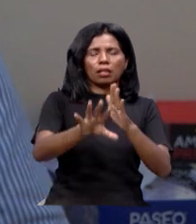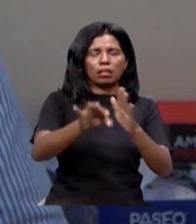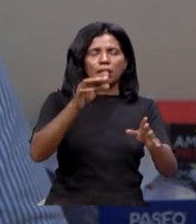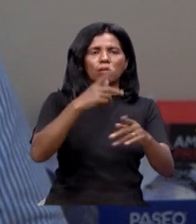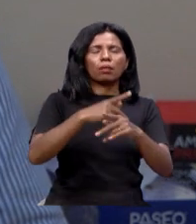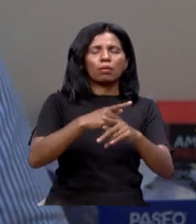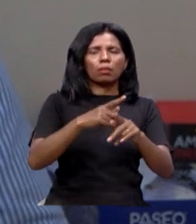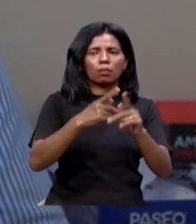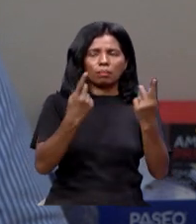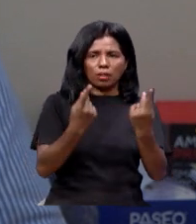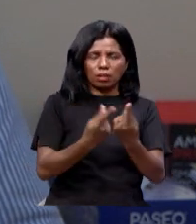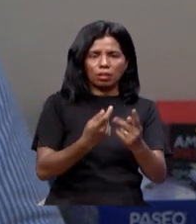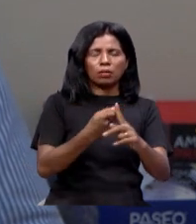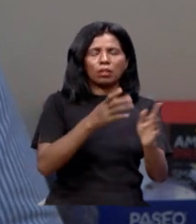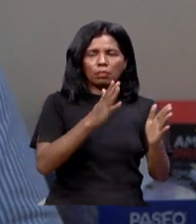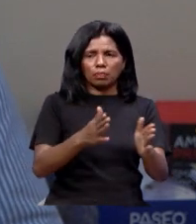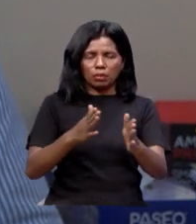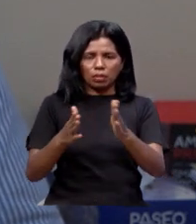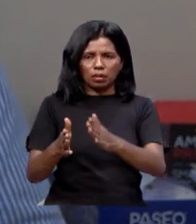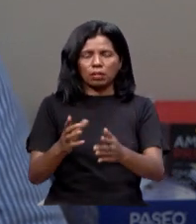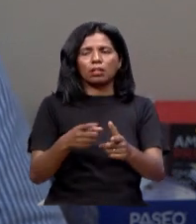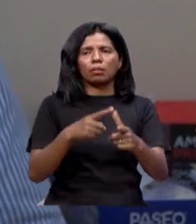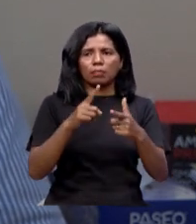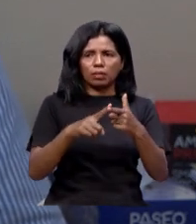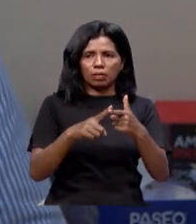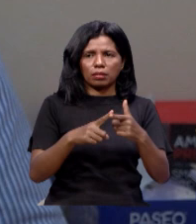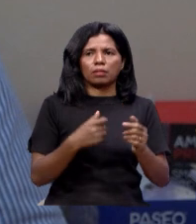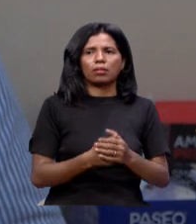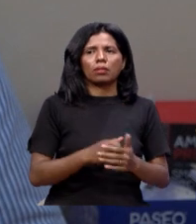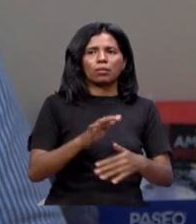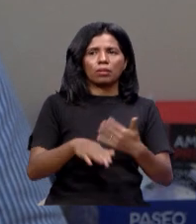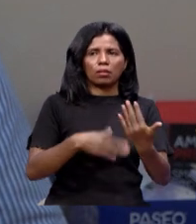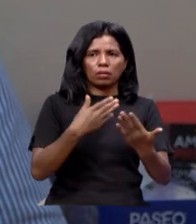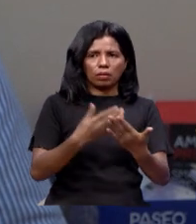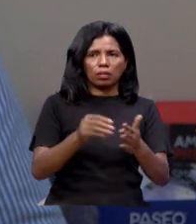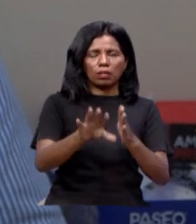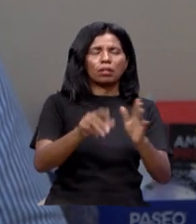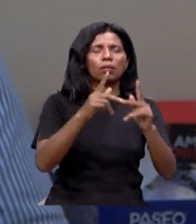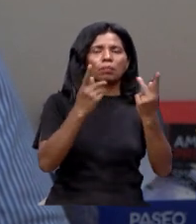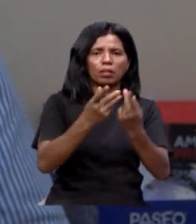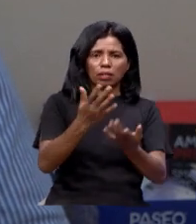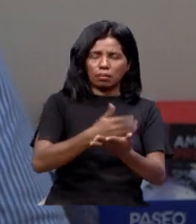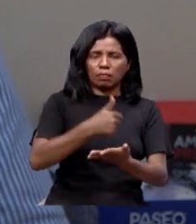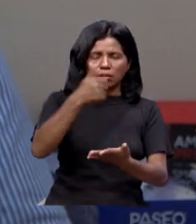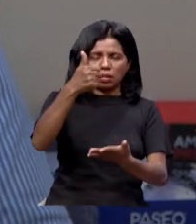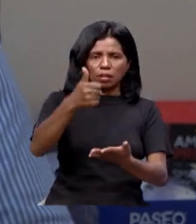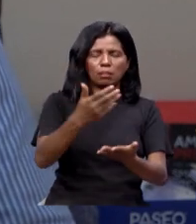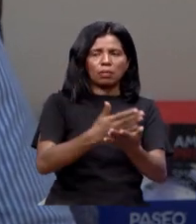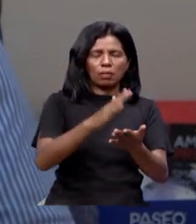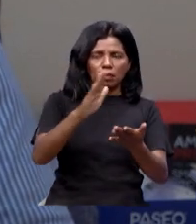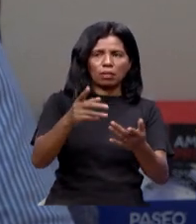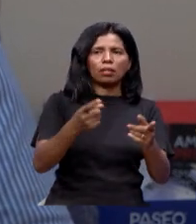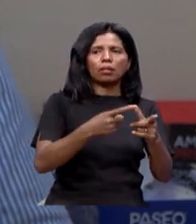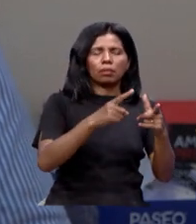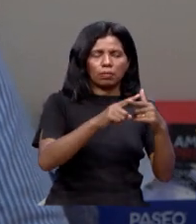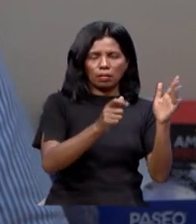menanain, li usi proseso normal, aprovisionamento, depois etc. Ototo depois hetan kumpanya menanain, kumpanya maksi sosa, depois maya